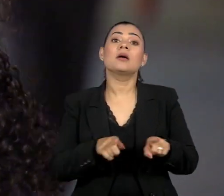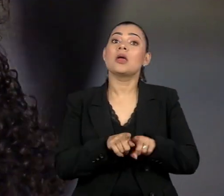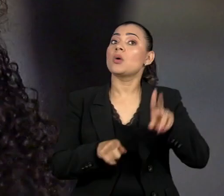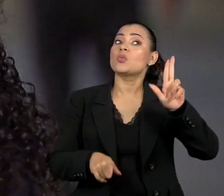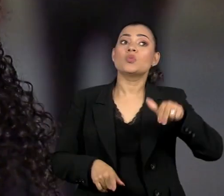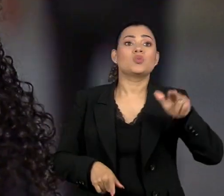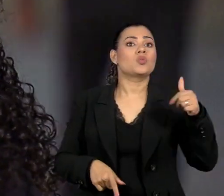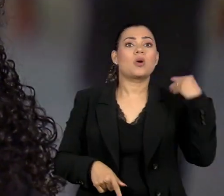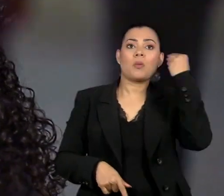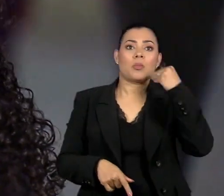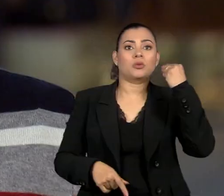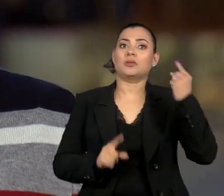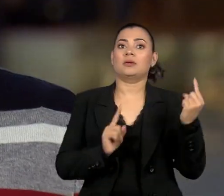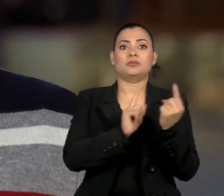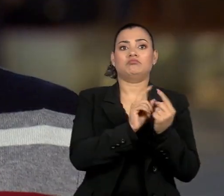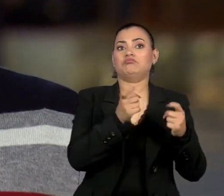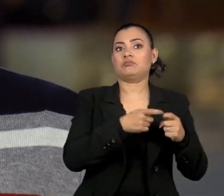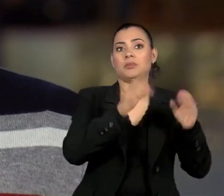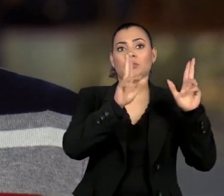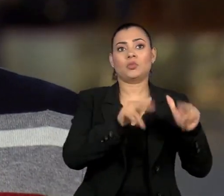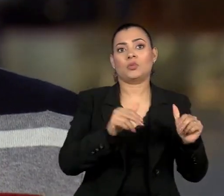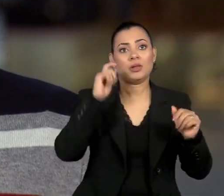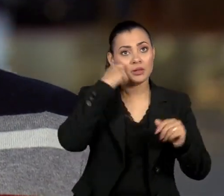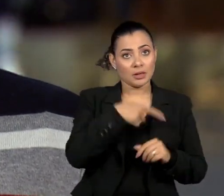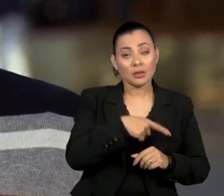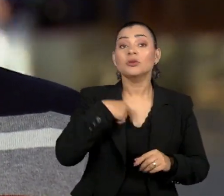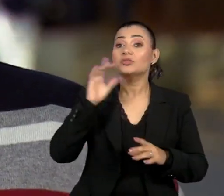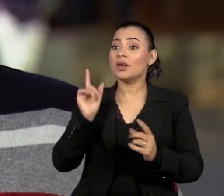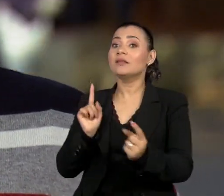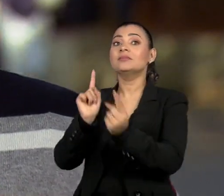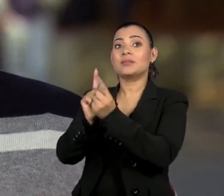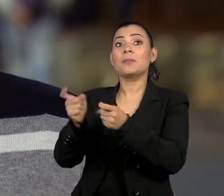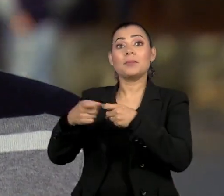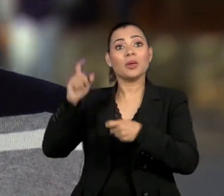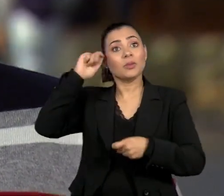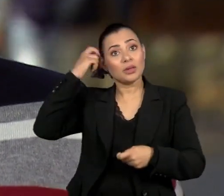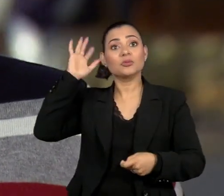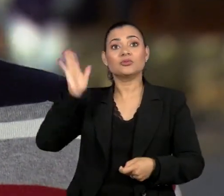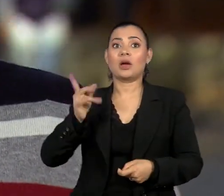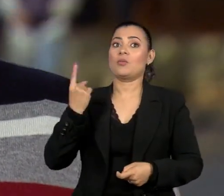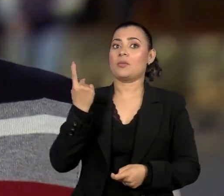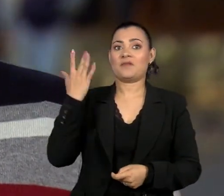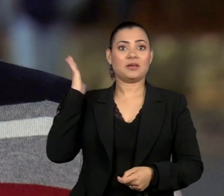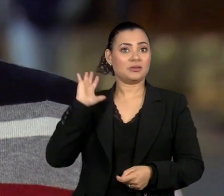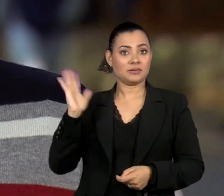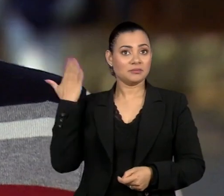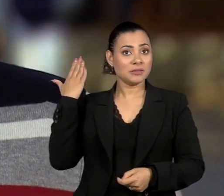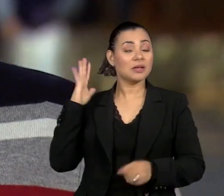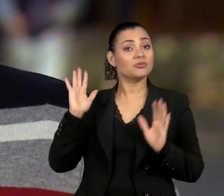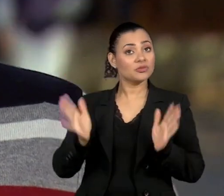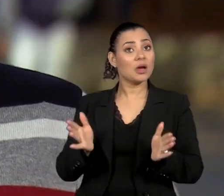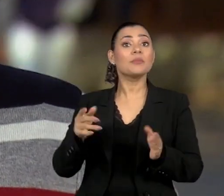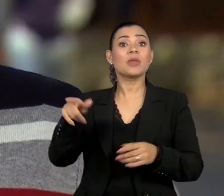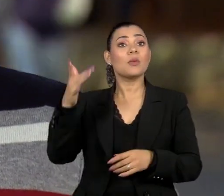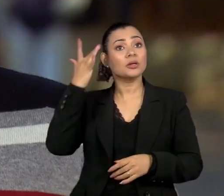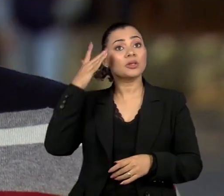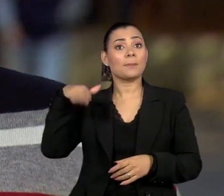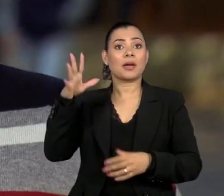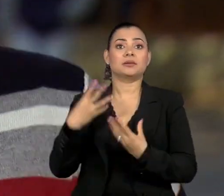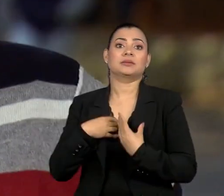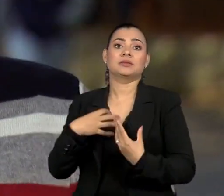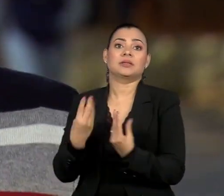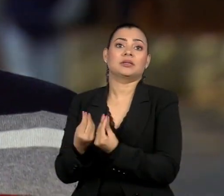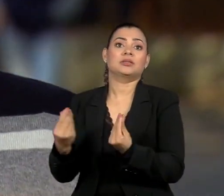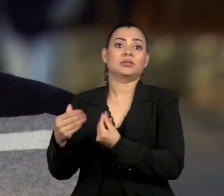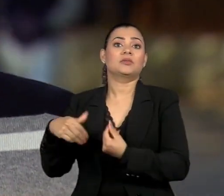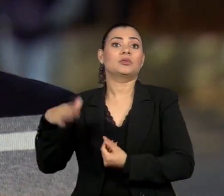tive essa oportunidade. Já passei em atendimento com um médico negro e eu achei que ele foi muito mais sensível do